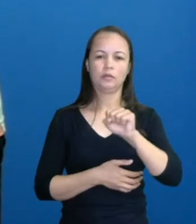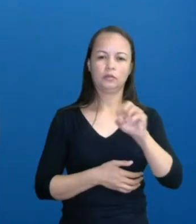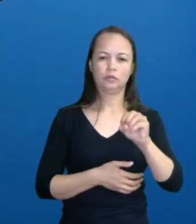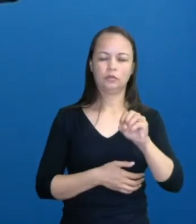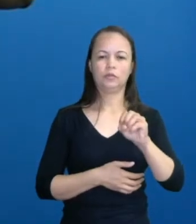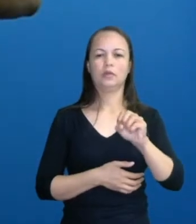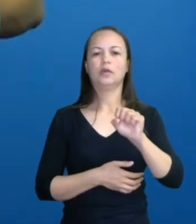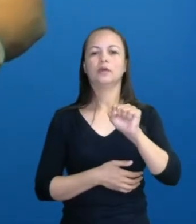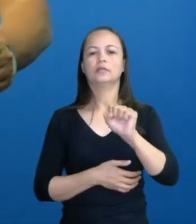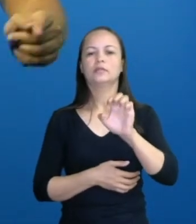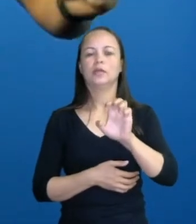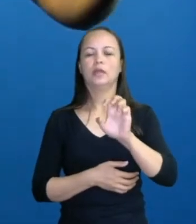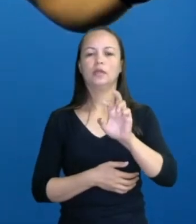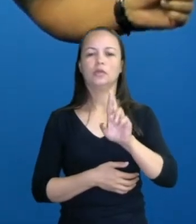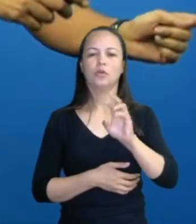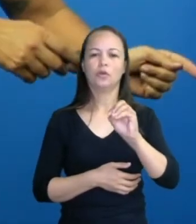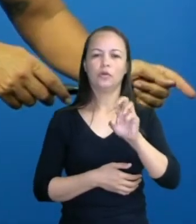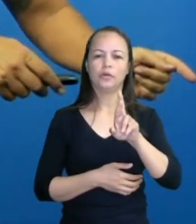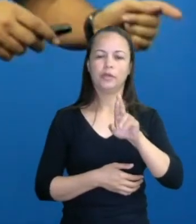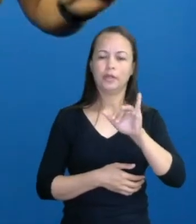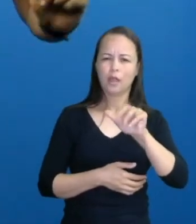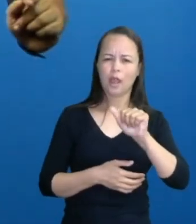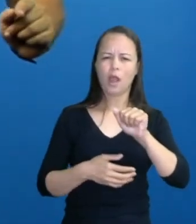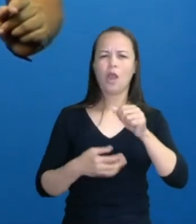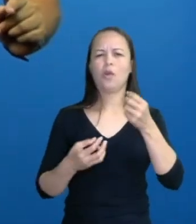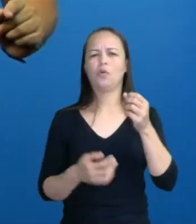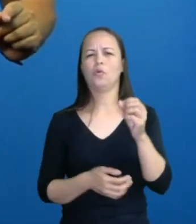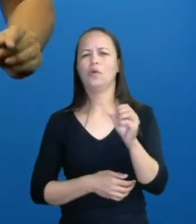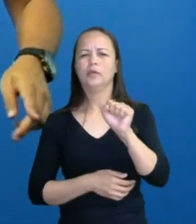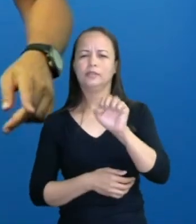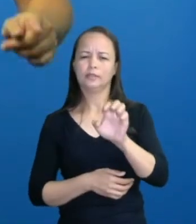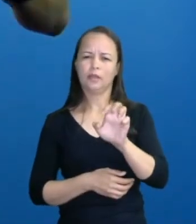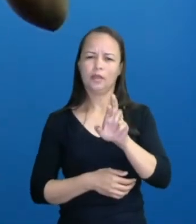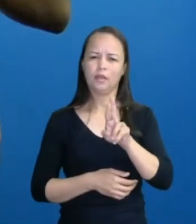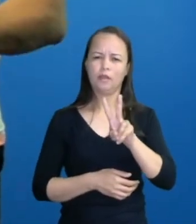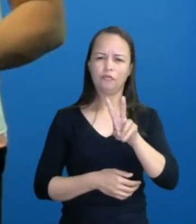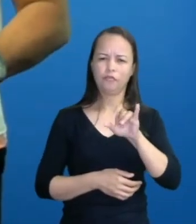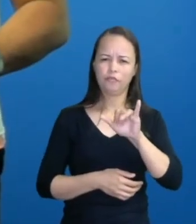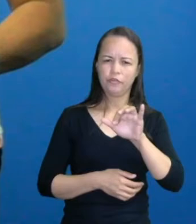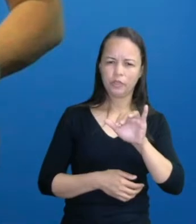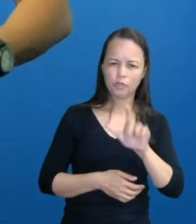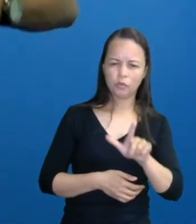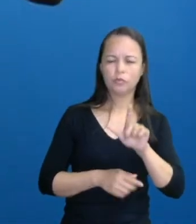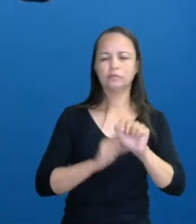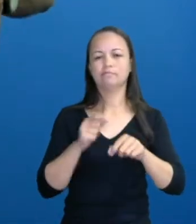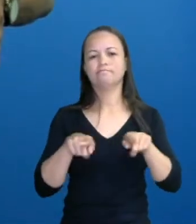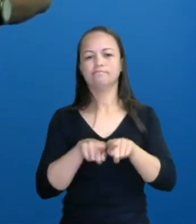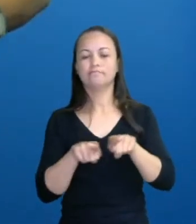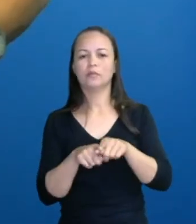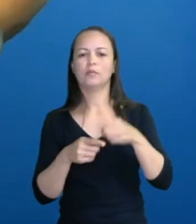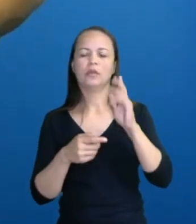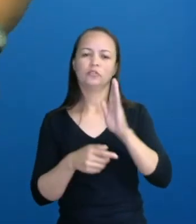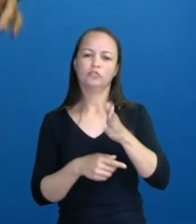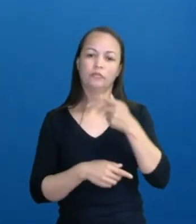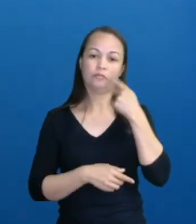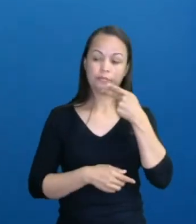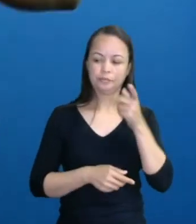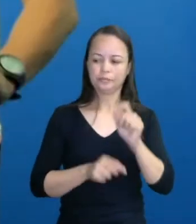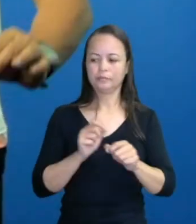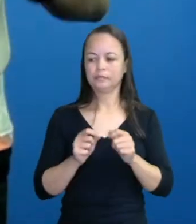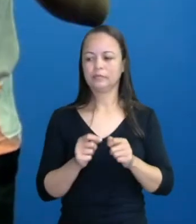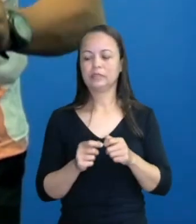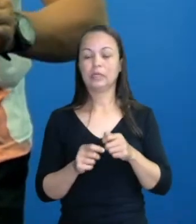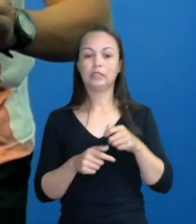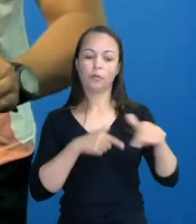manso senhorial, manso servil e manso e terras comunais? O manso senhorial, que é a terra do senhor, o servo